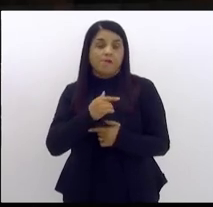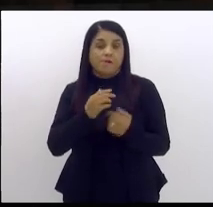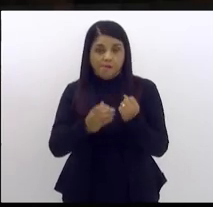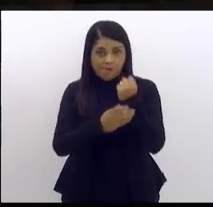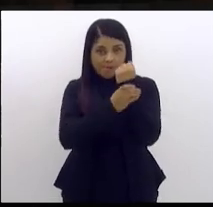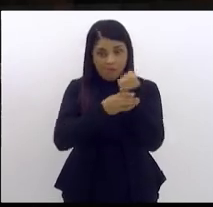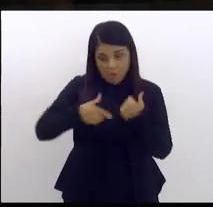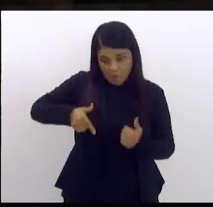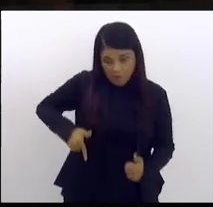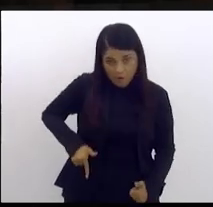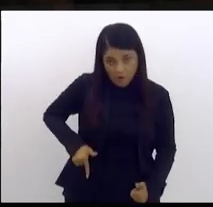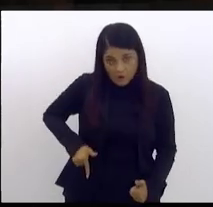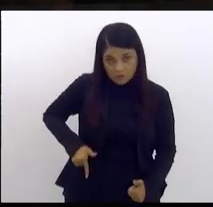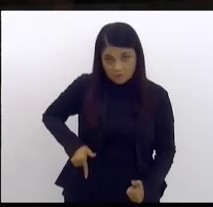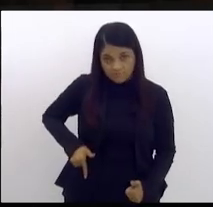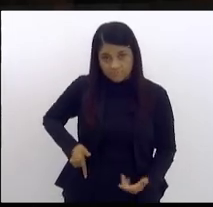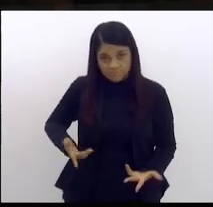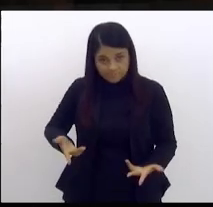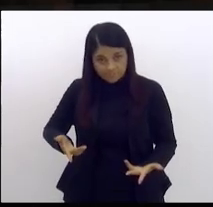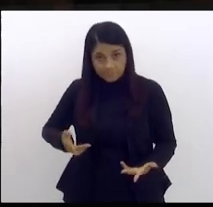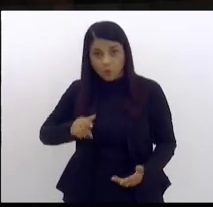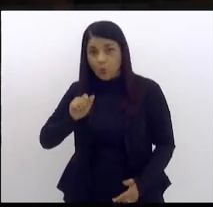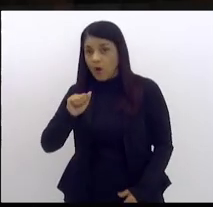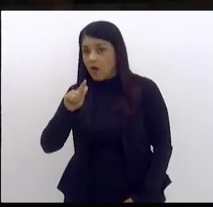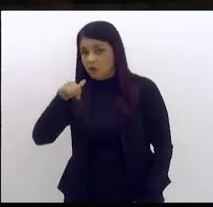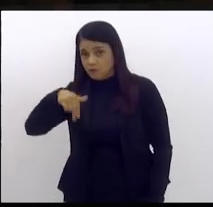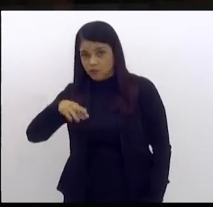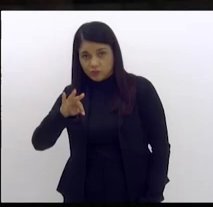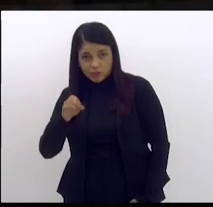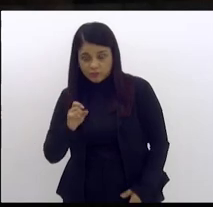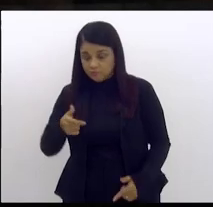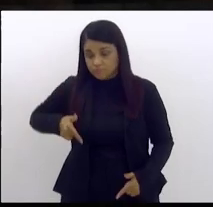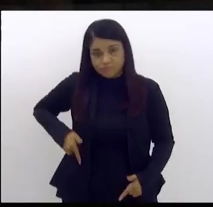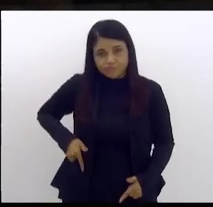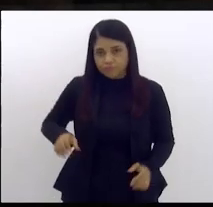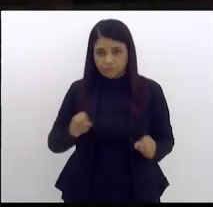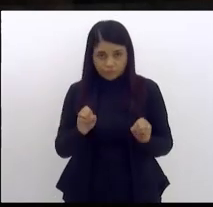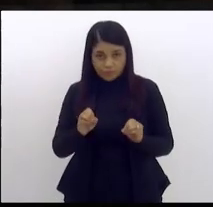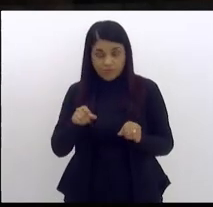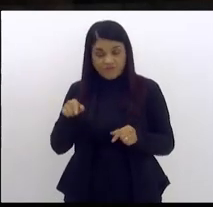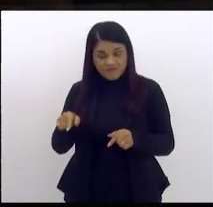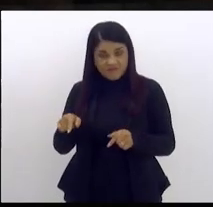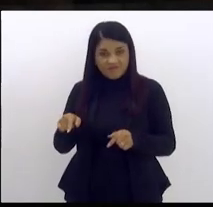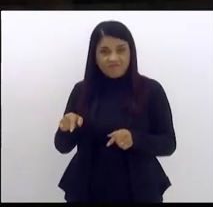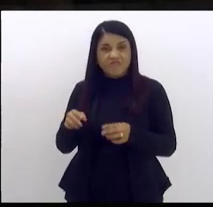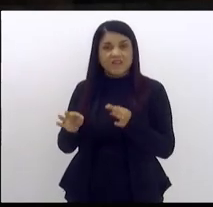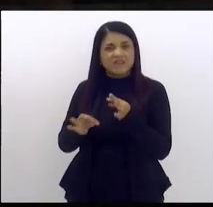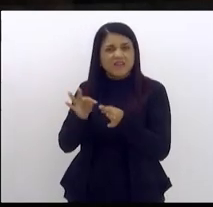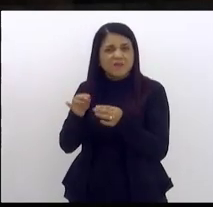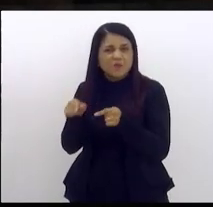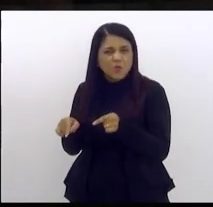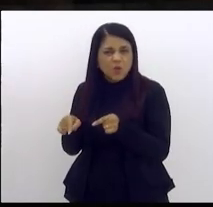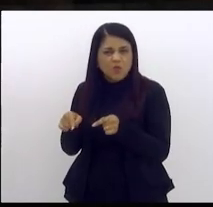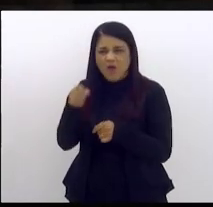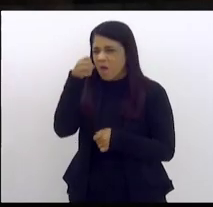porta arma alguma então eles são tratados de uma maneira